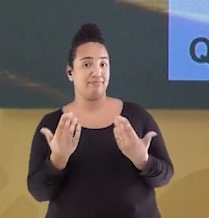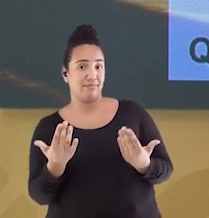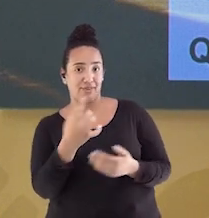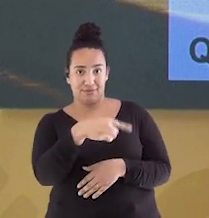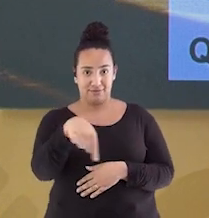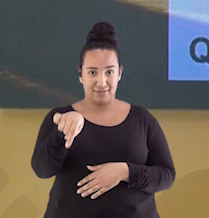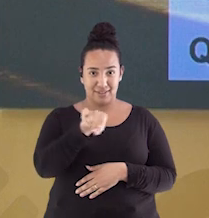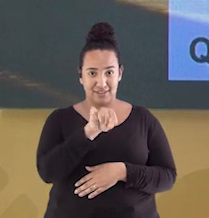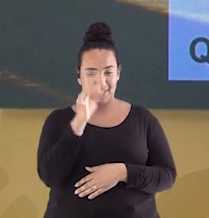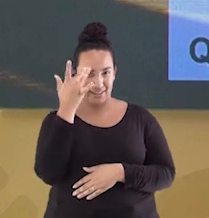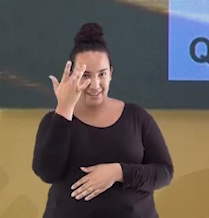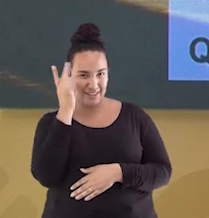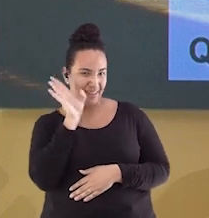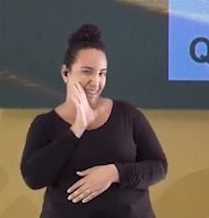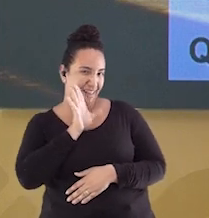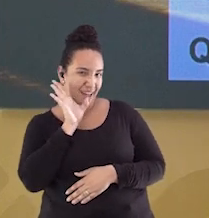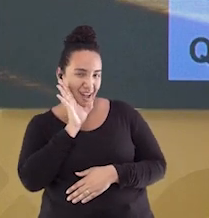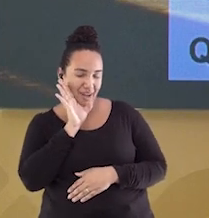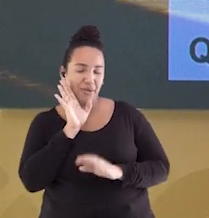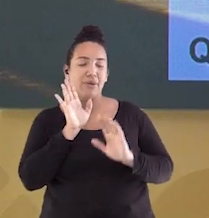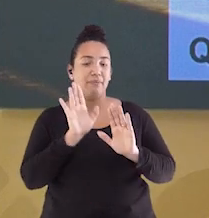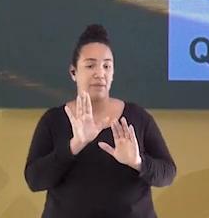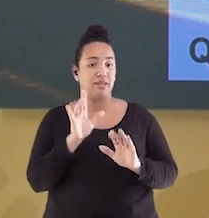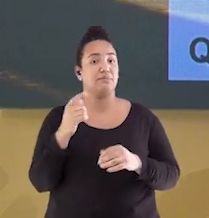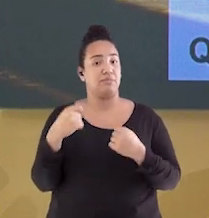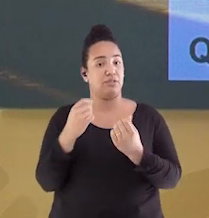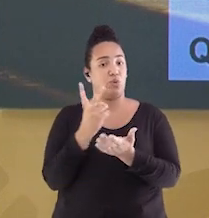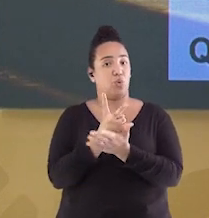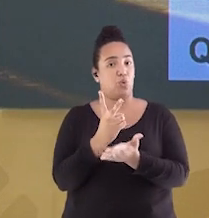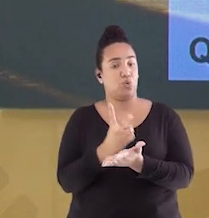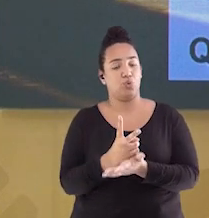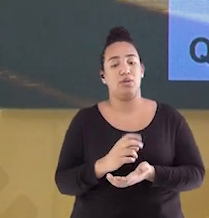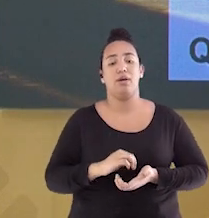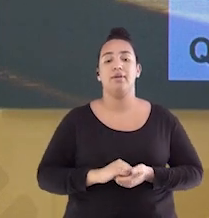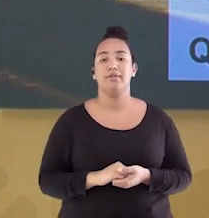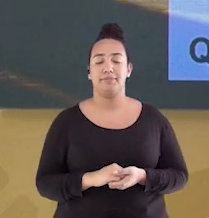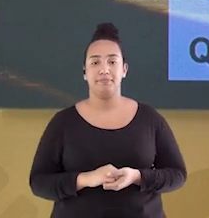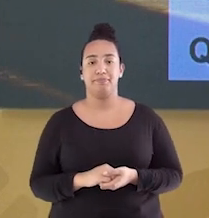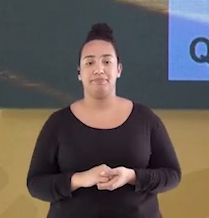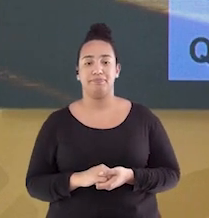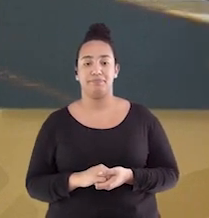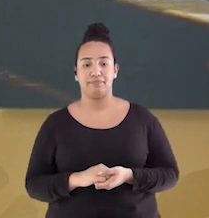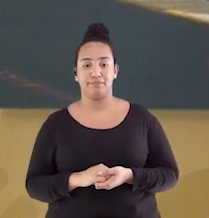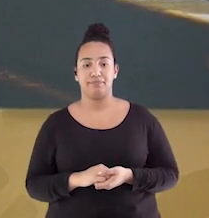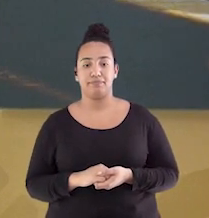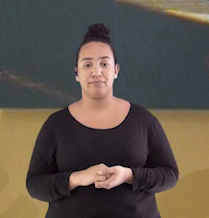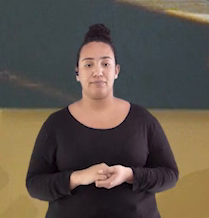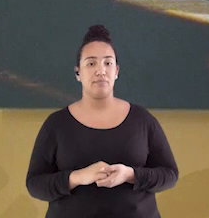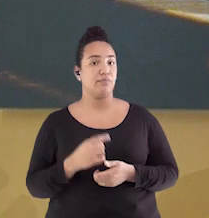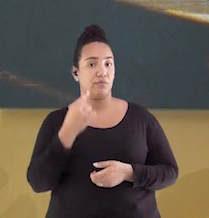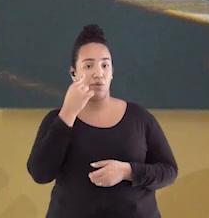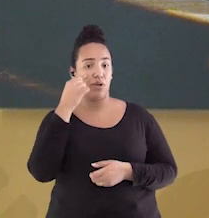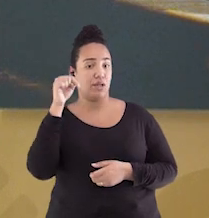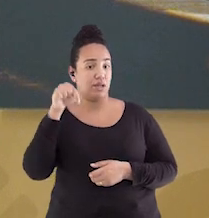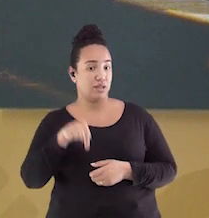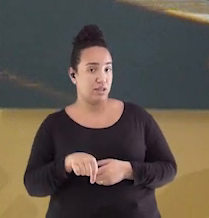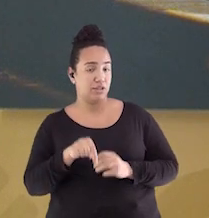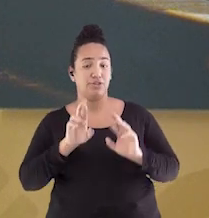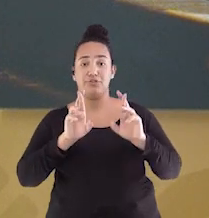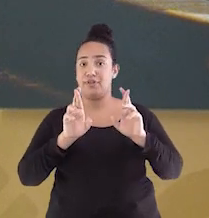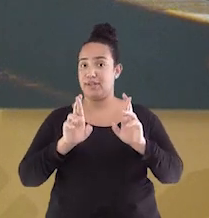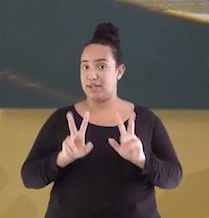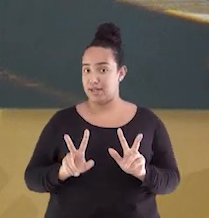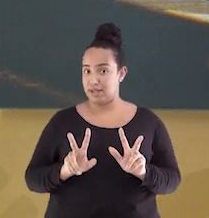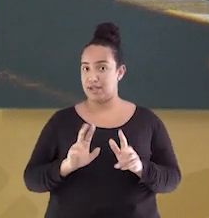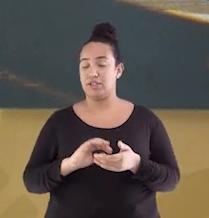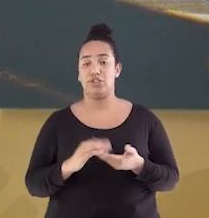legal? Mas ainda tem outra parte, ó. Aí essa aqui vai ser um pouquinho diferente. Então a gente vai dar